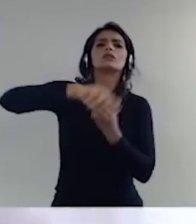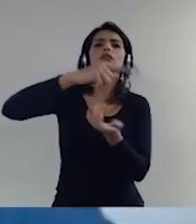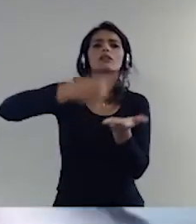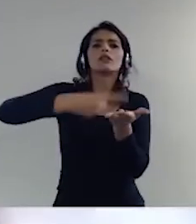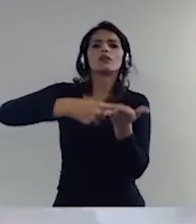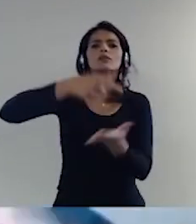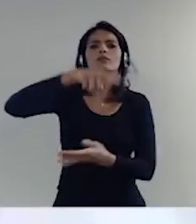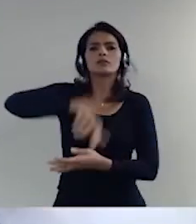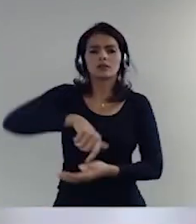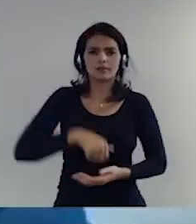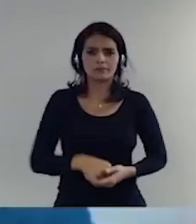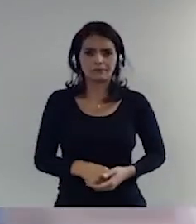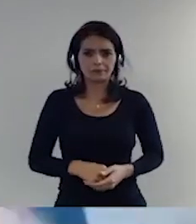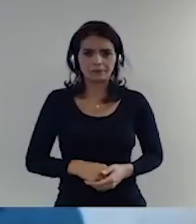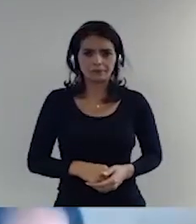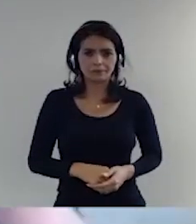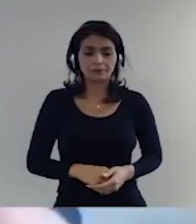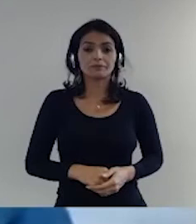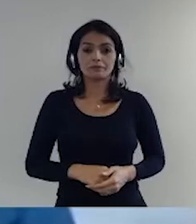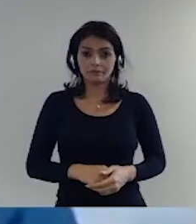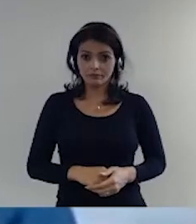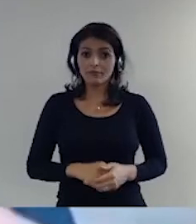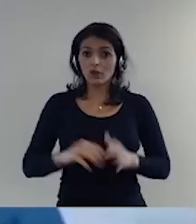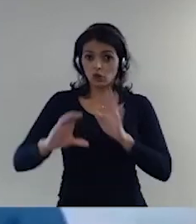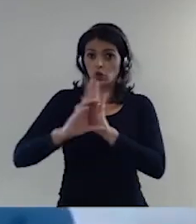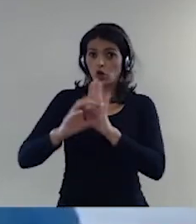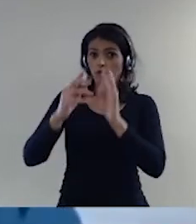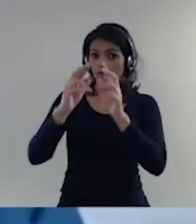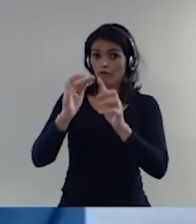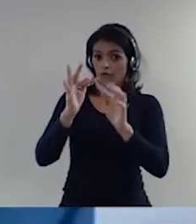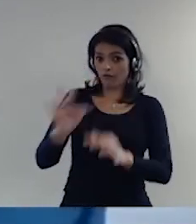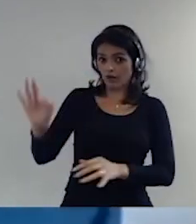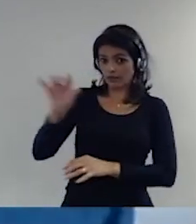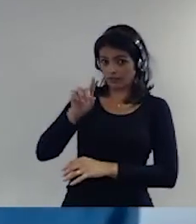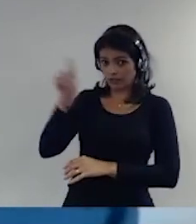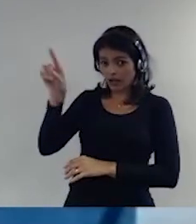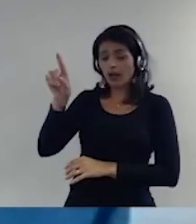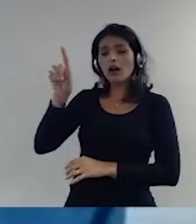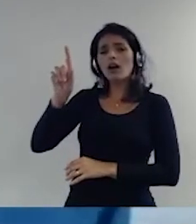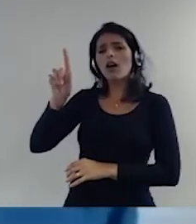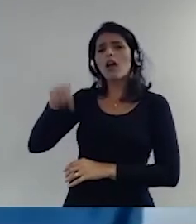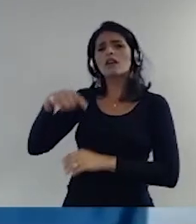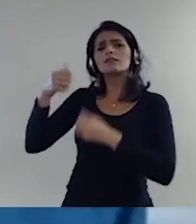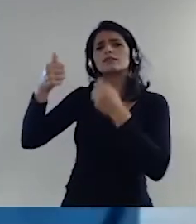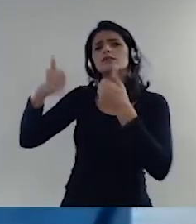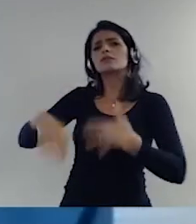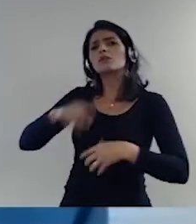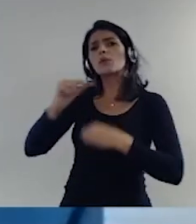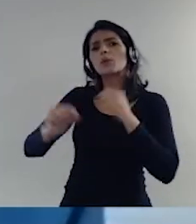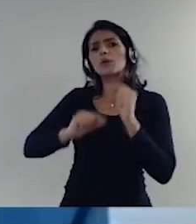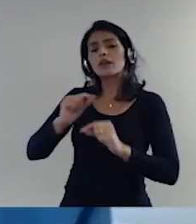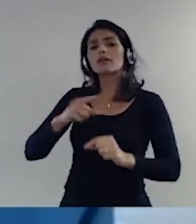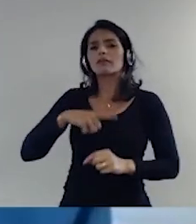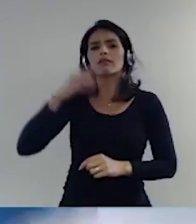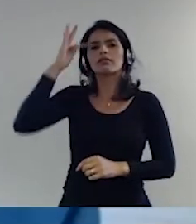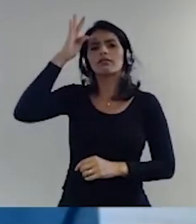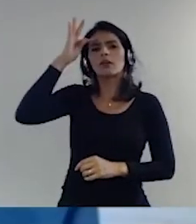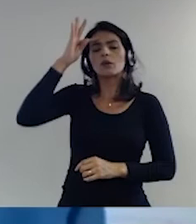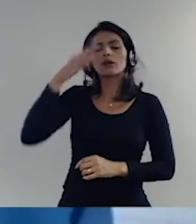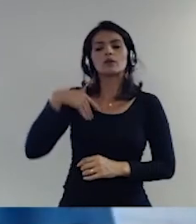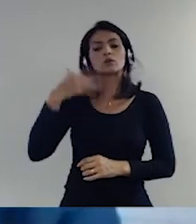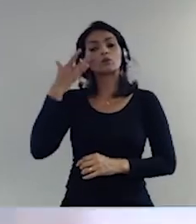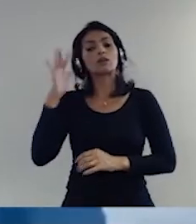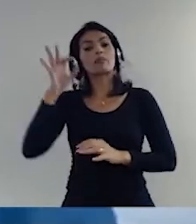o dever de renegociar do Código francês se dá a partir dos pressupostos da teoria da imprevisão